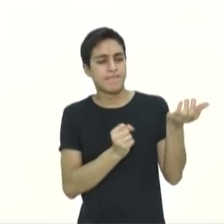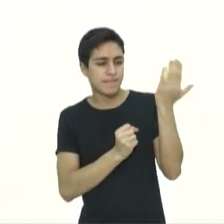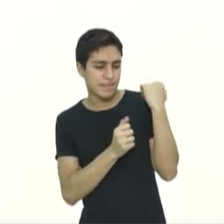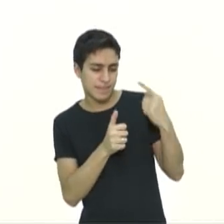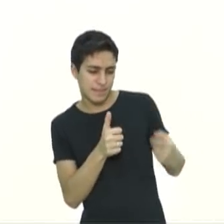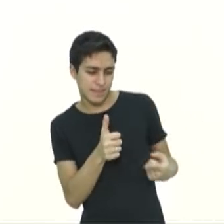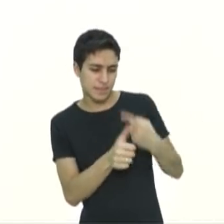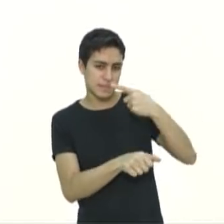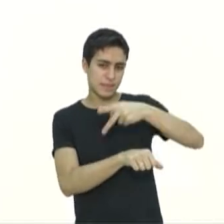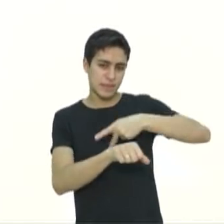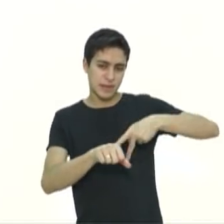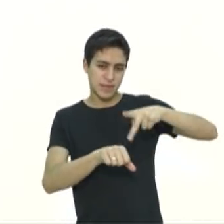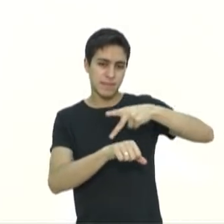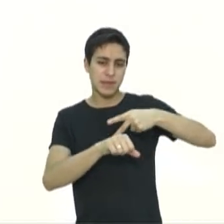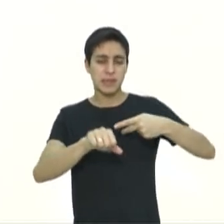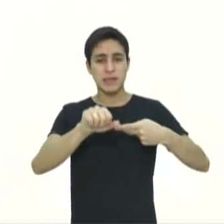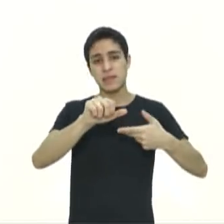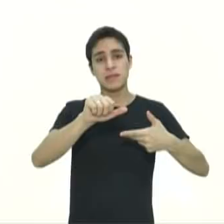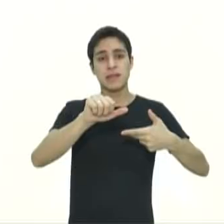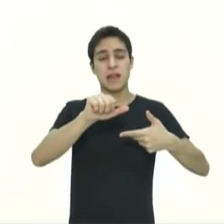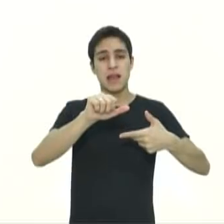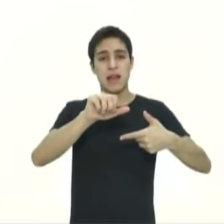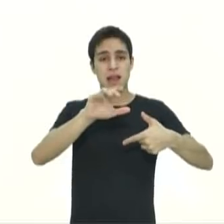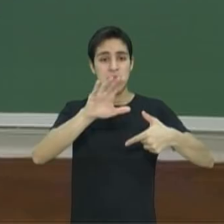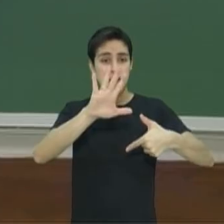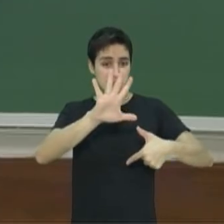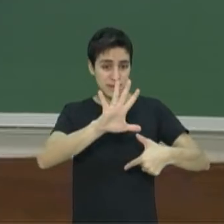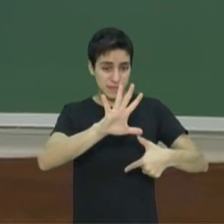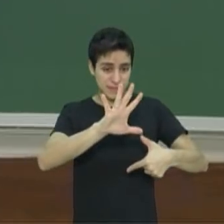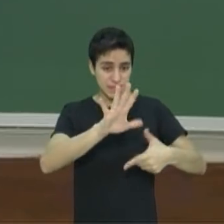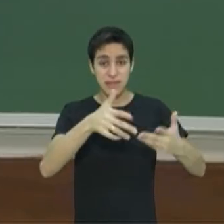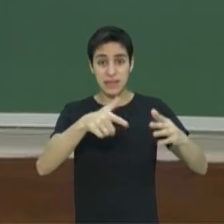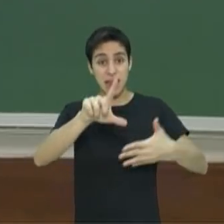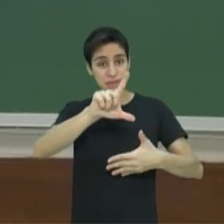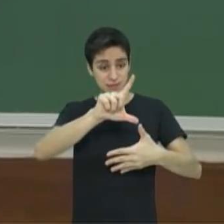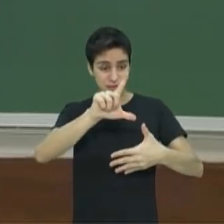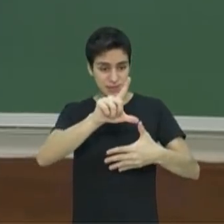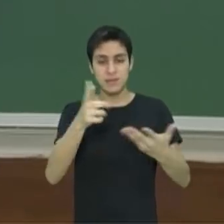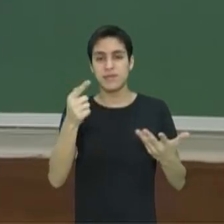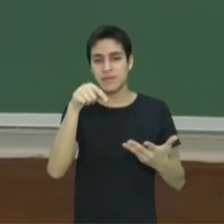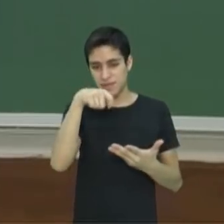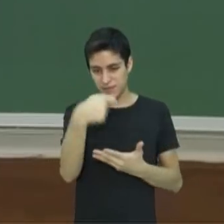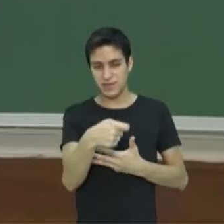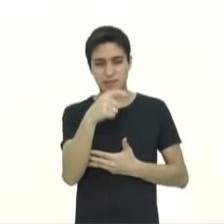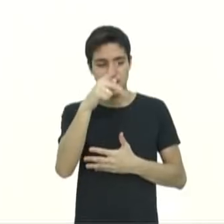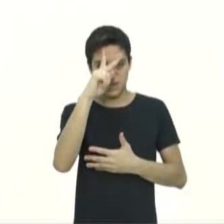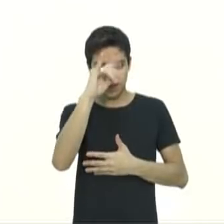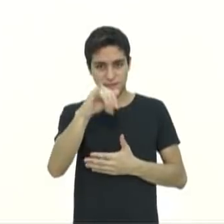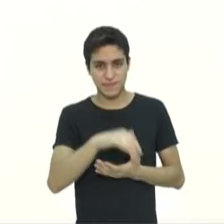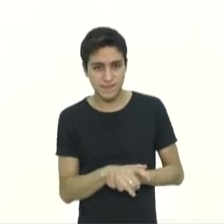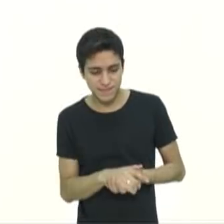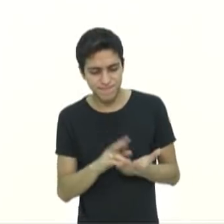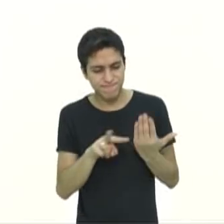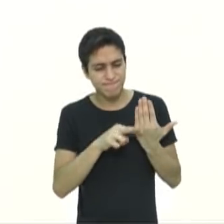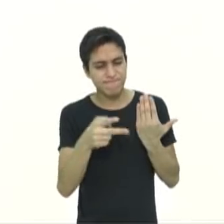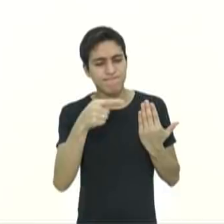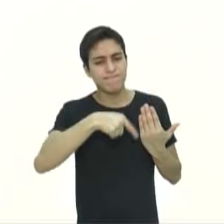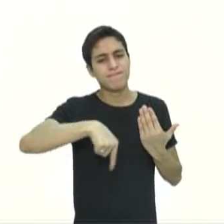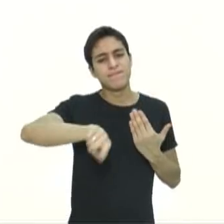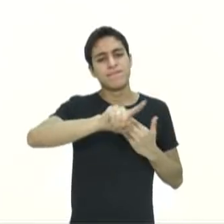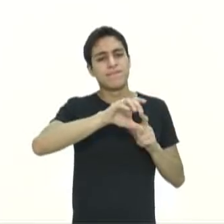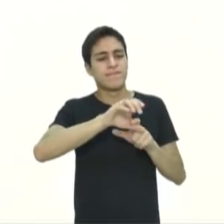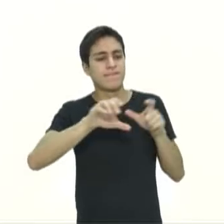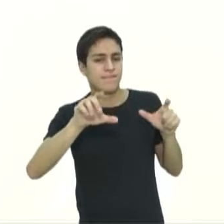primeiro país latino-americano a proclamar sua independência, Haiti, novamente. E as consequências dessa